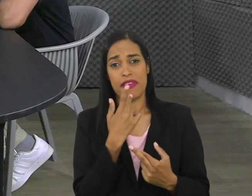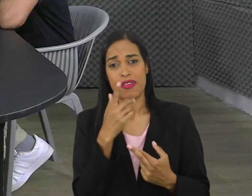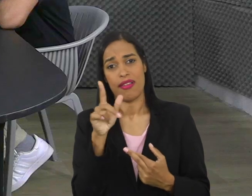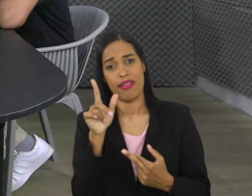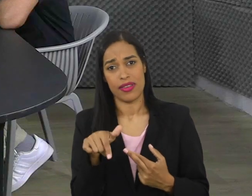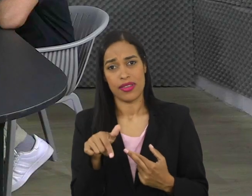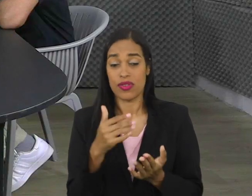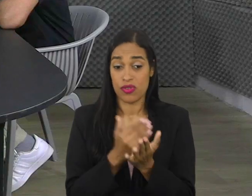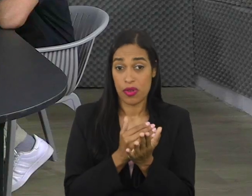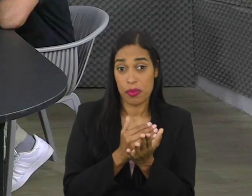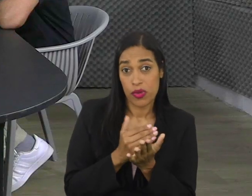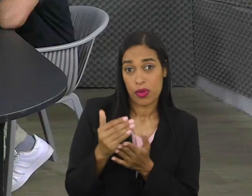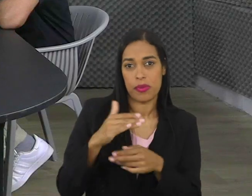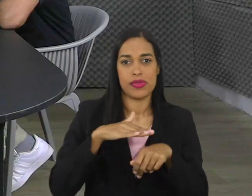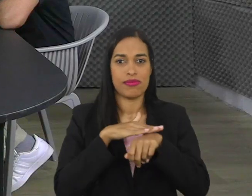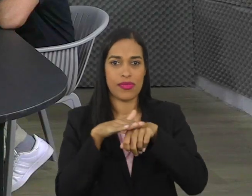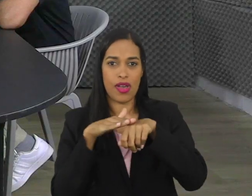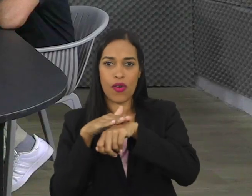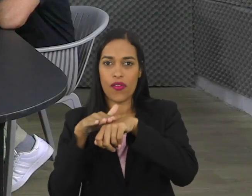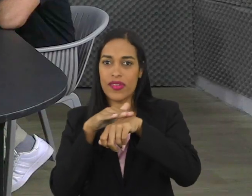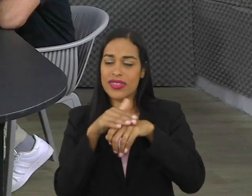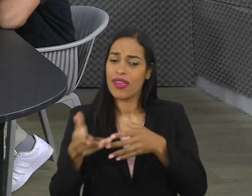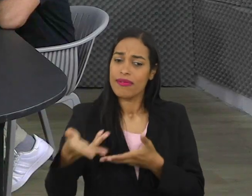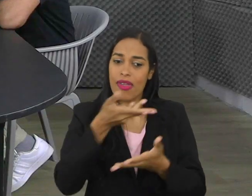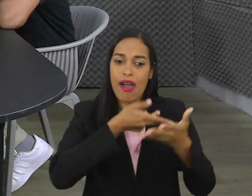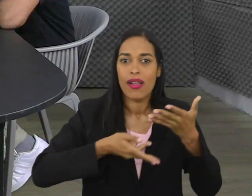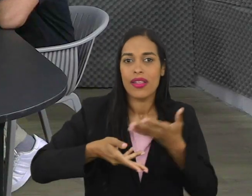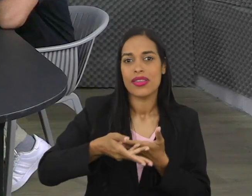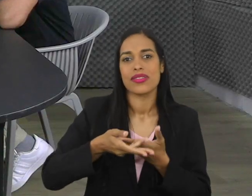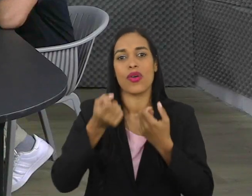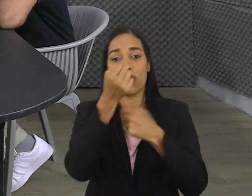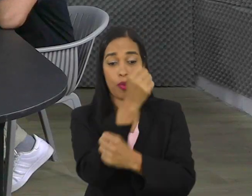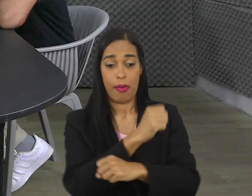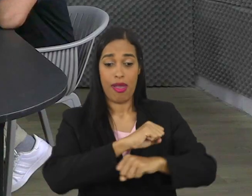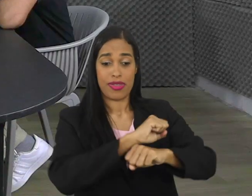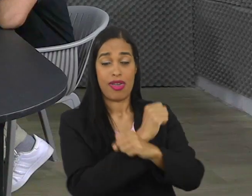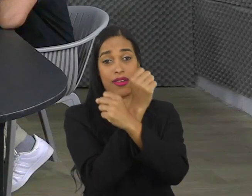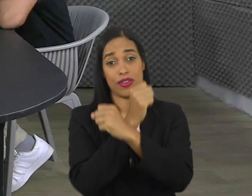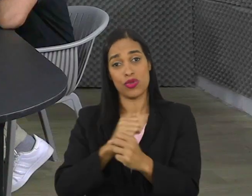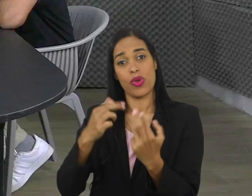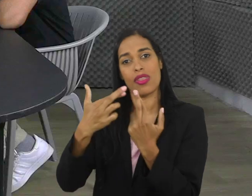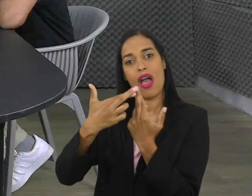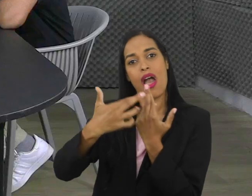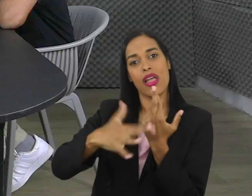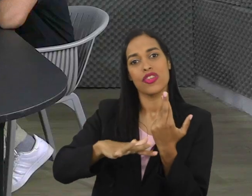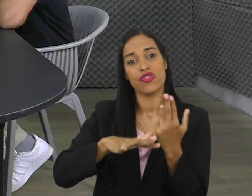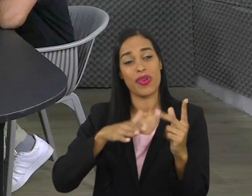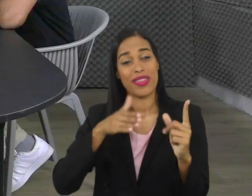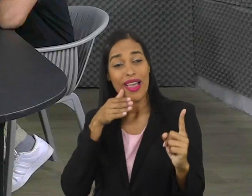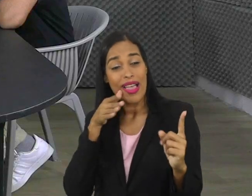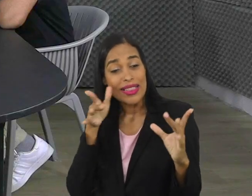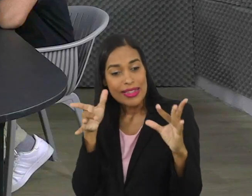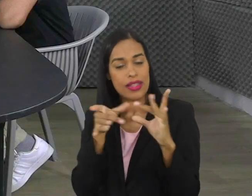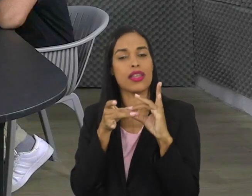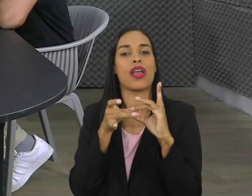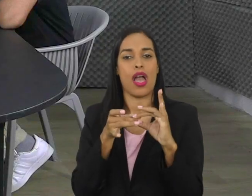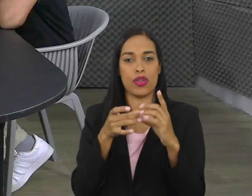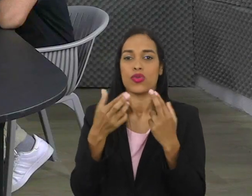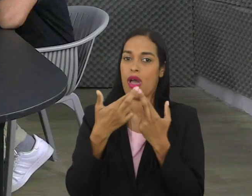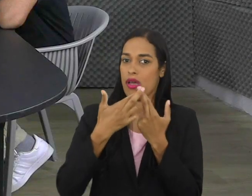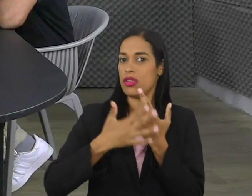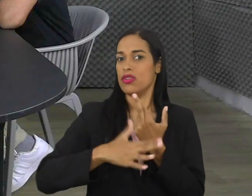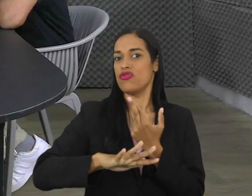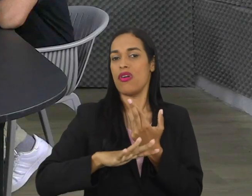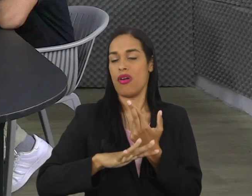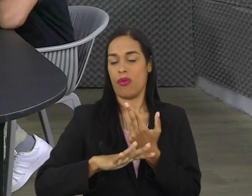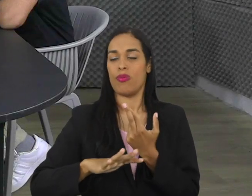falar um pouquinho, eu acho que a gente pode começar a conversar sobre essa relação do maracatu e da religião. O maracatu está diretamente ligado à